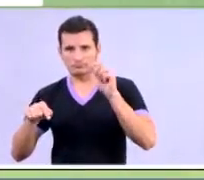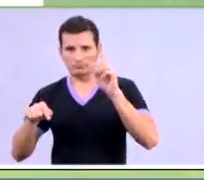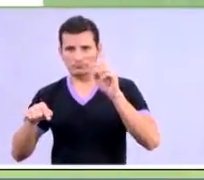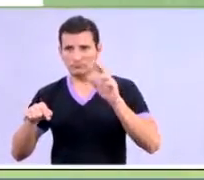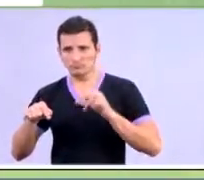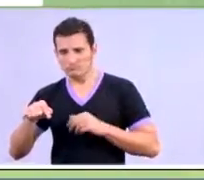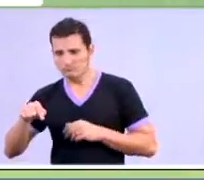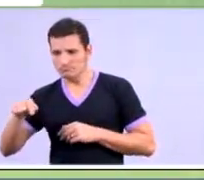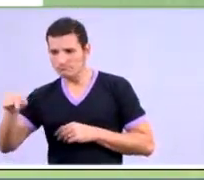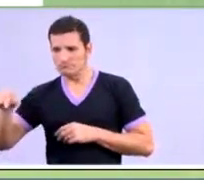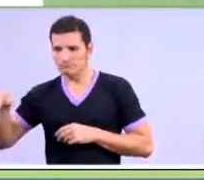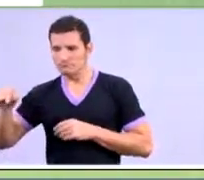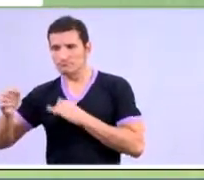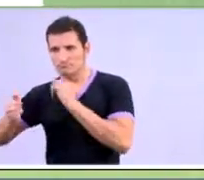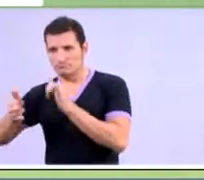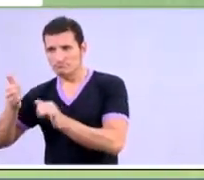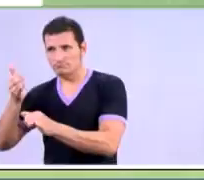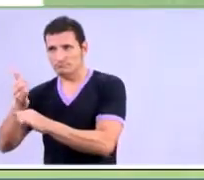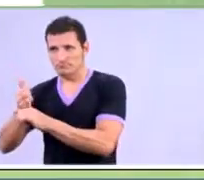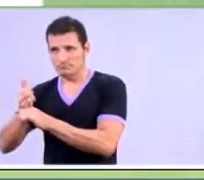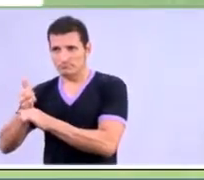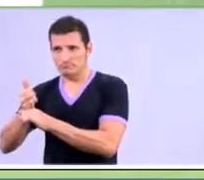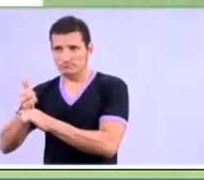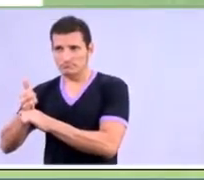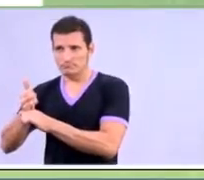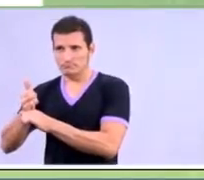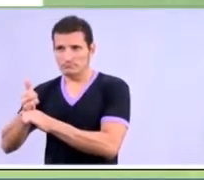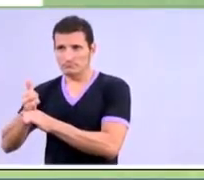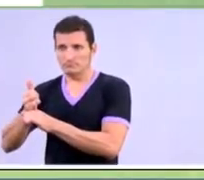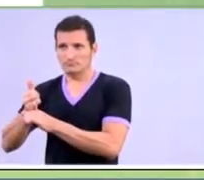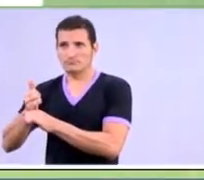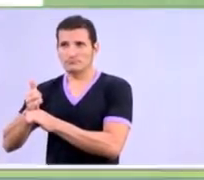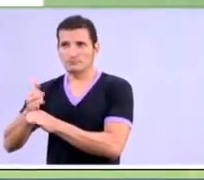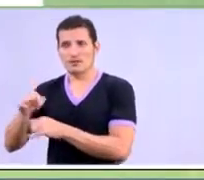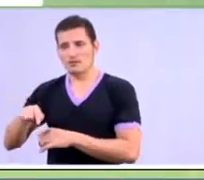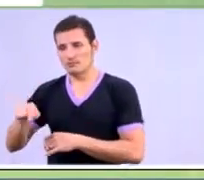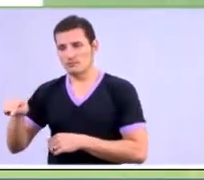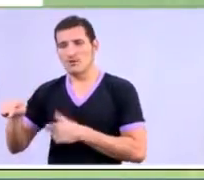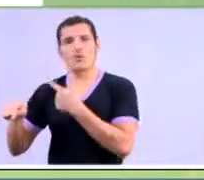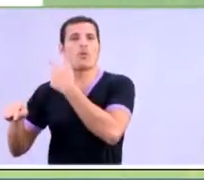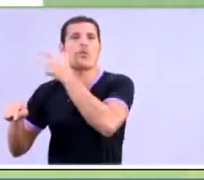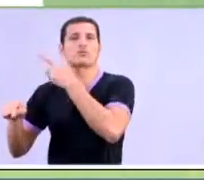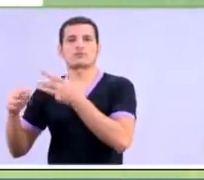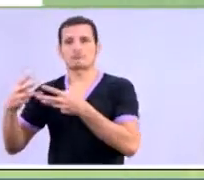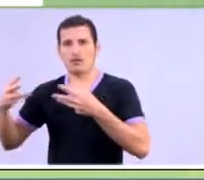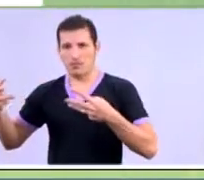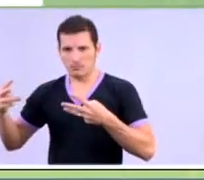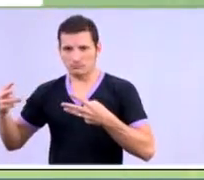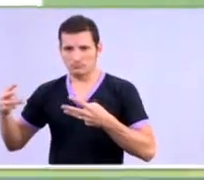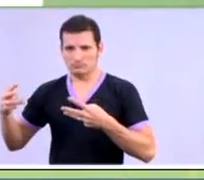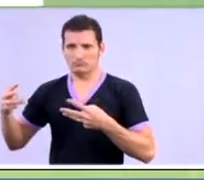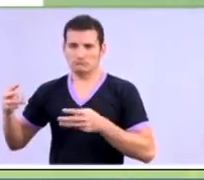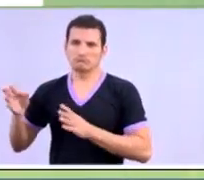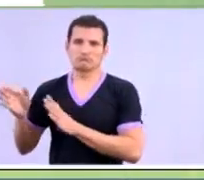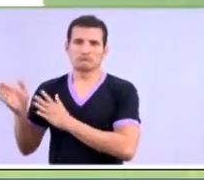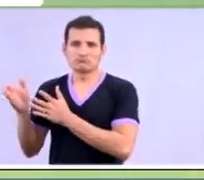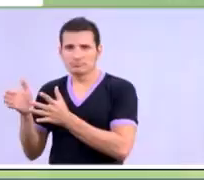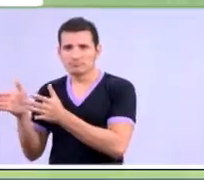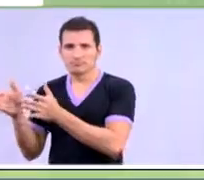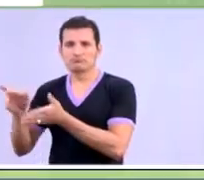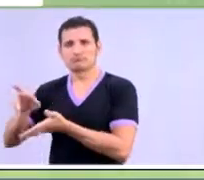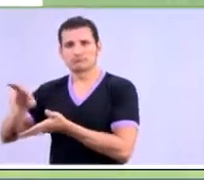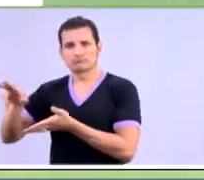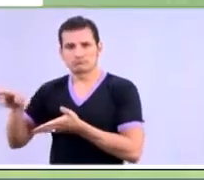na internet. E dali ele vai conectar em outra rede, vai seguir vários caminhos, ok? Que vão